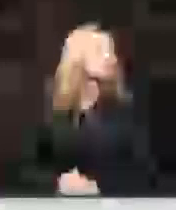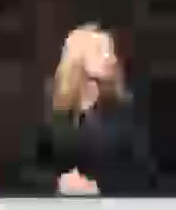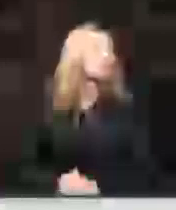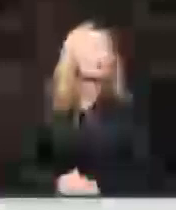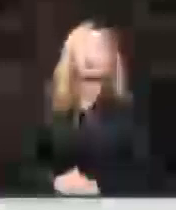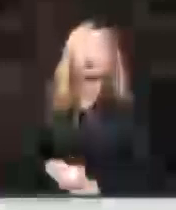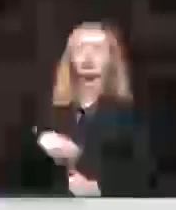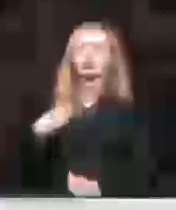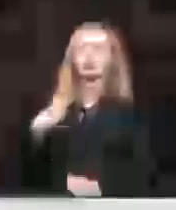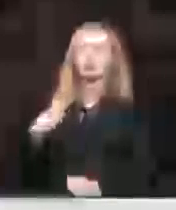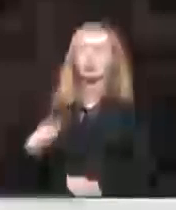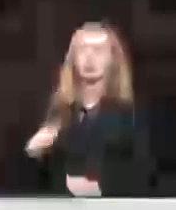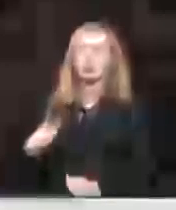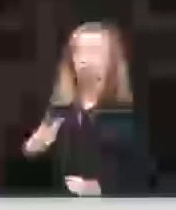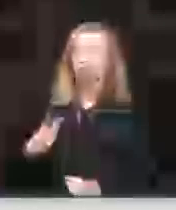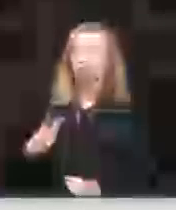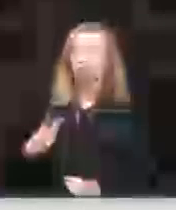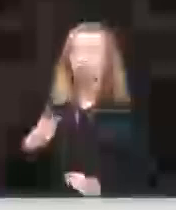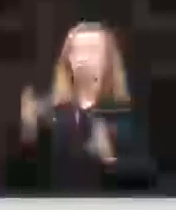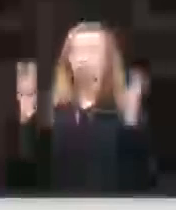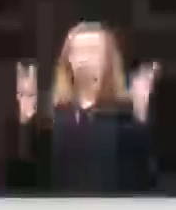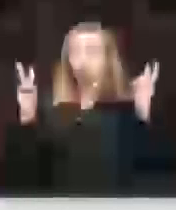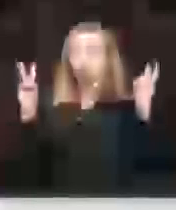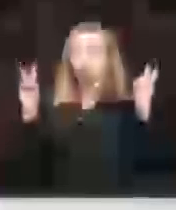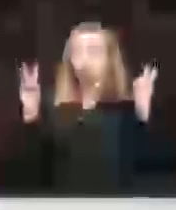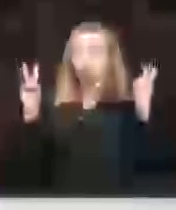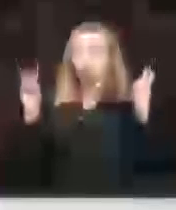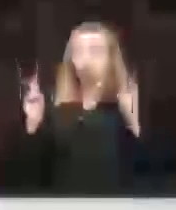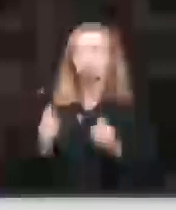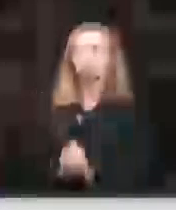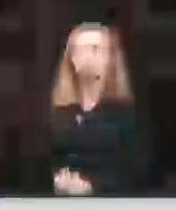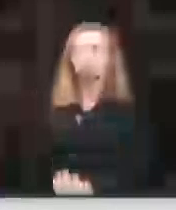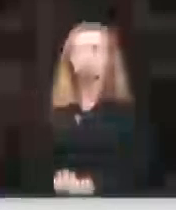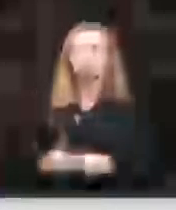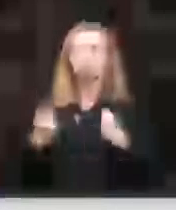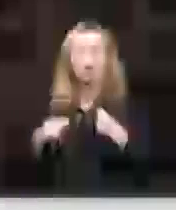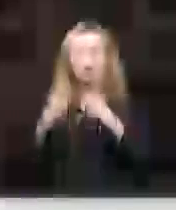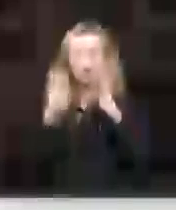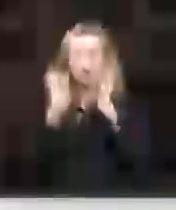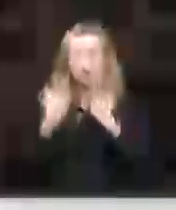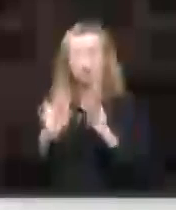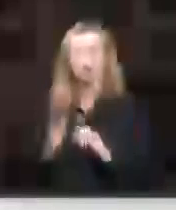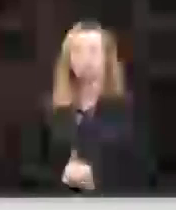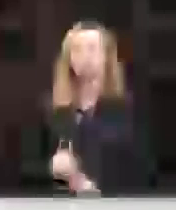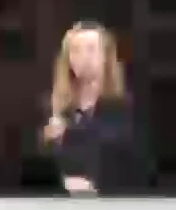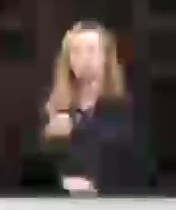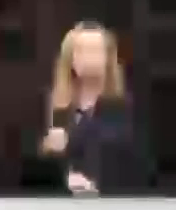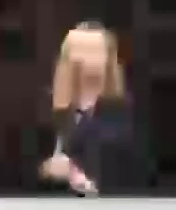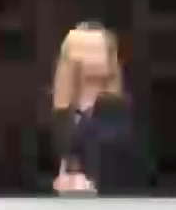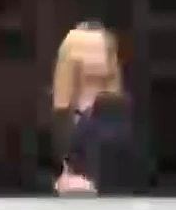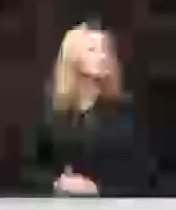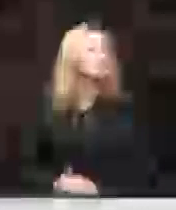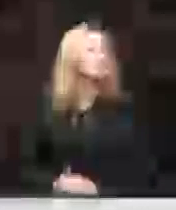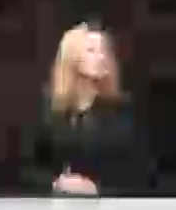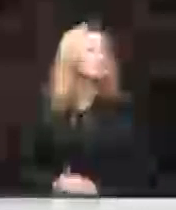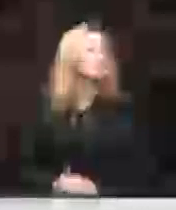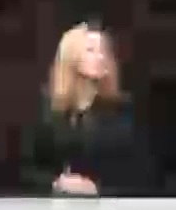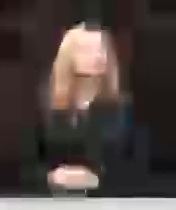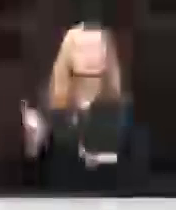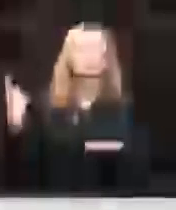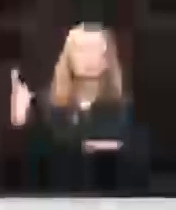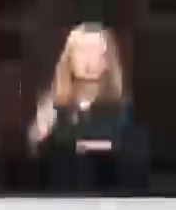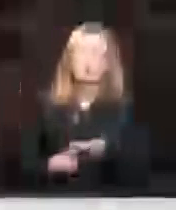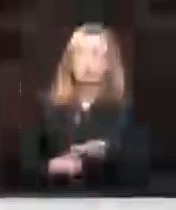Dois aspectos devem ser considerados. O primeiro é um